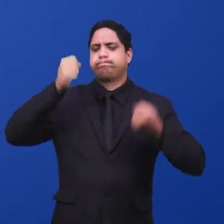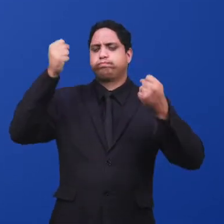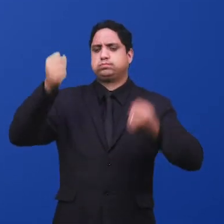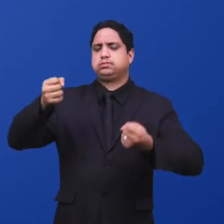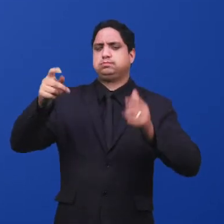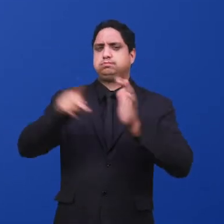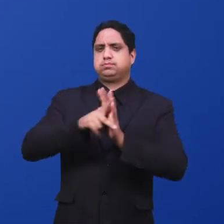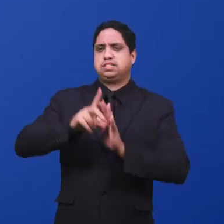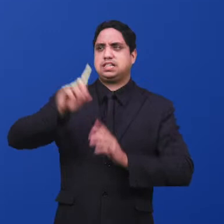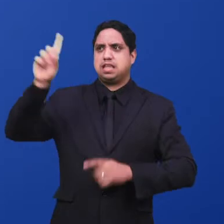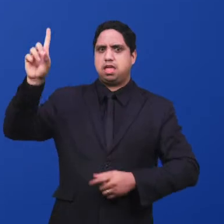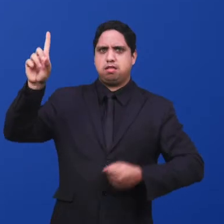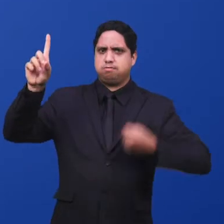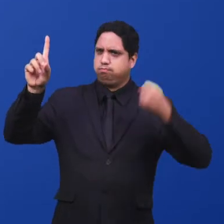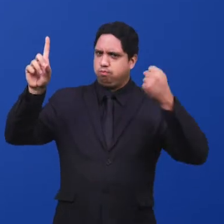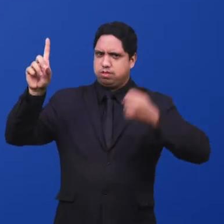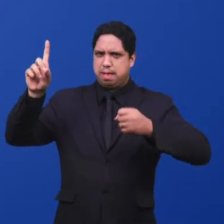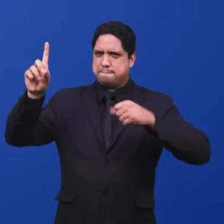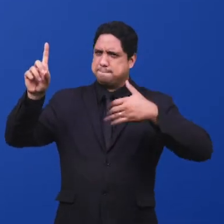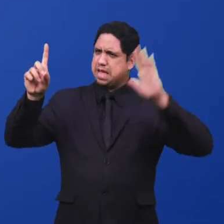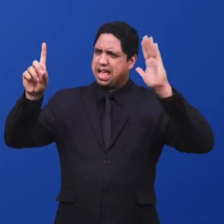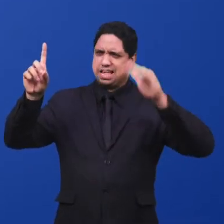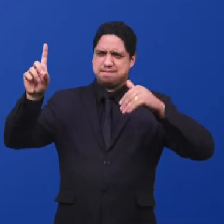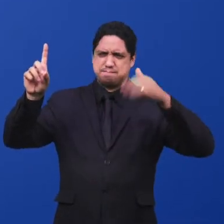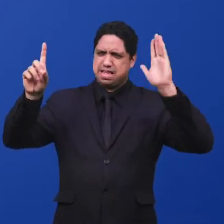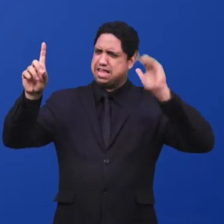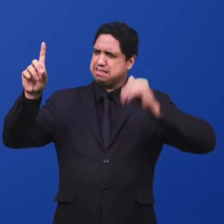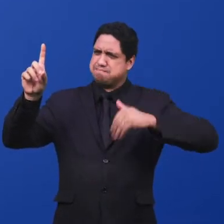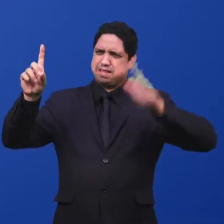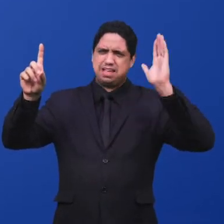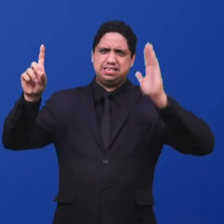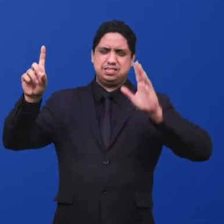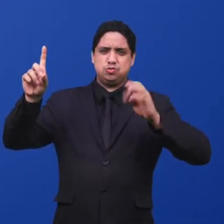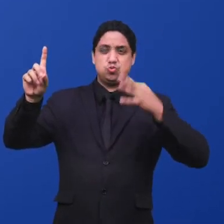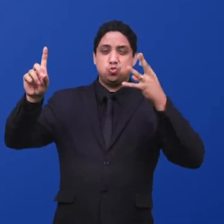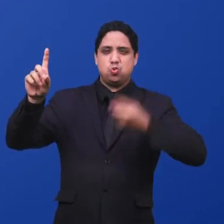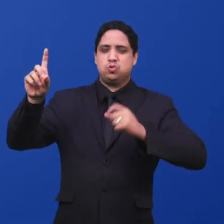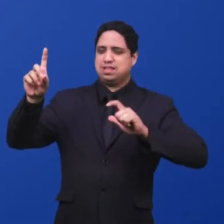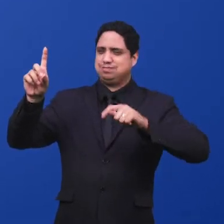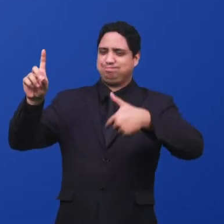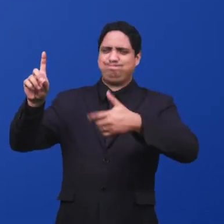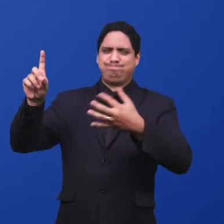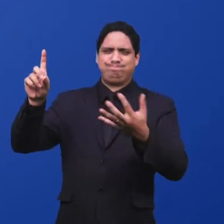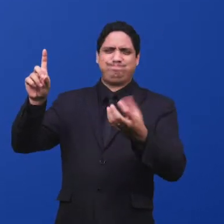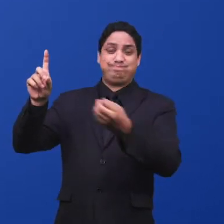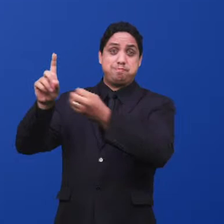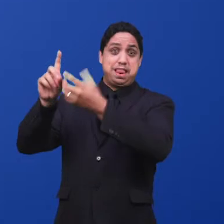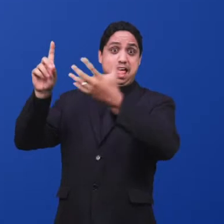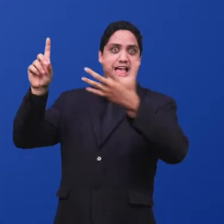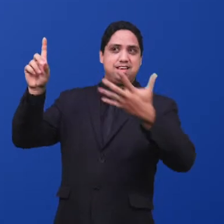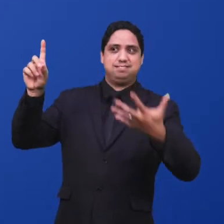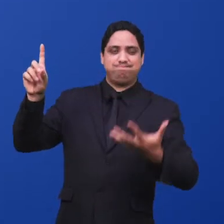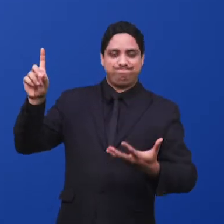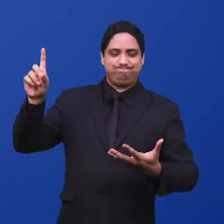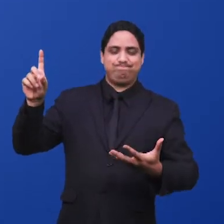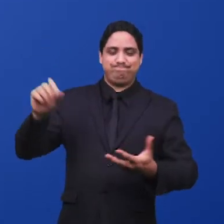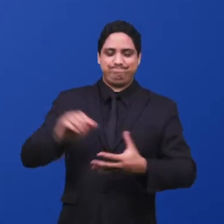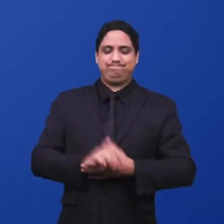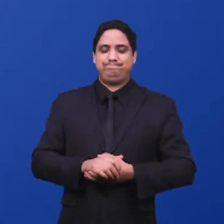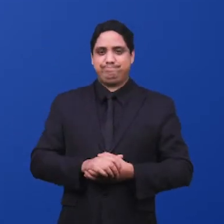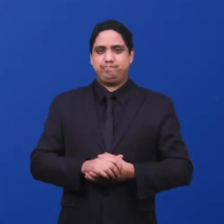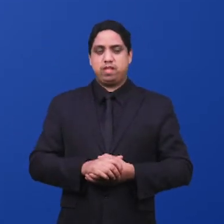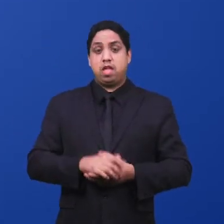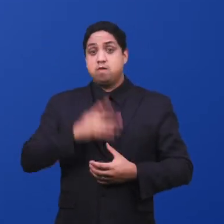era grande, de todos os seus feitos e maravilhas. Então, quando ela fala também que seus cabelos